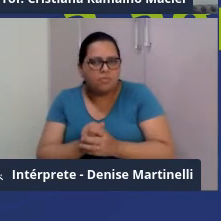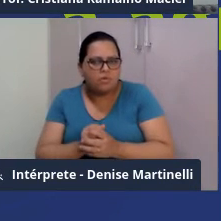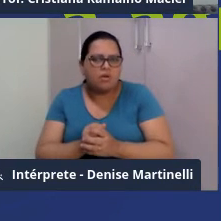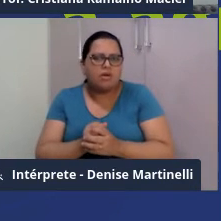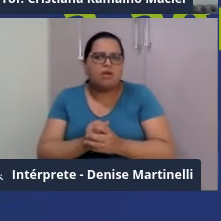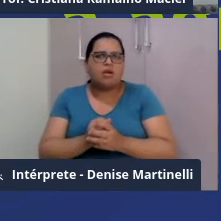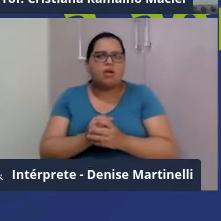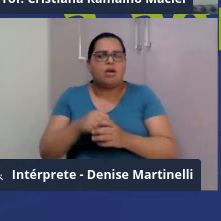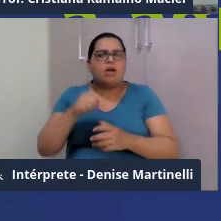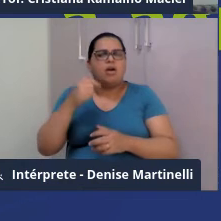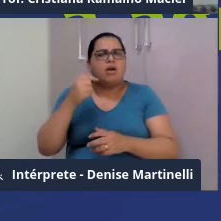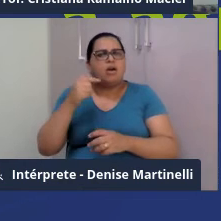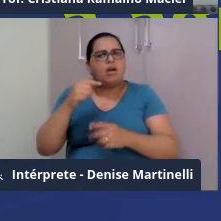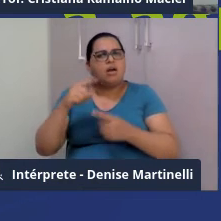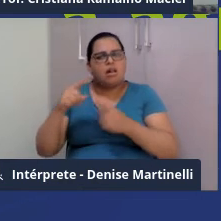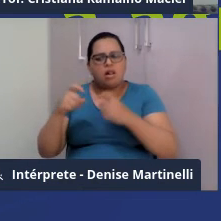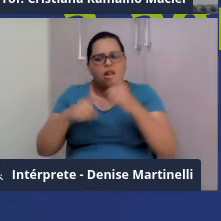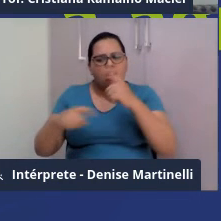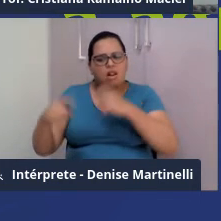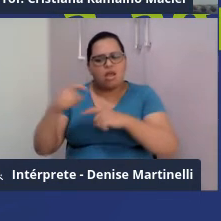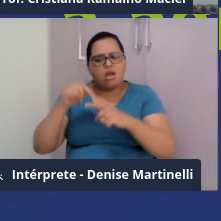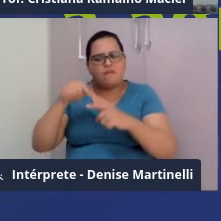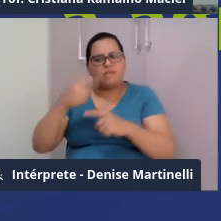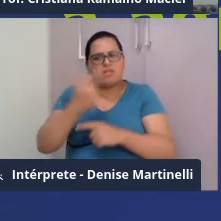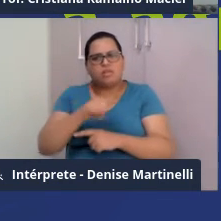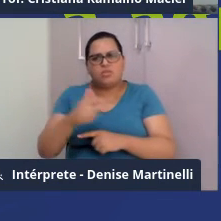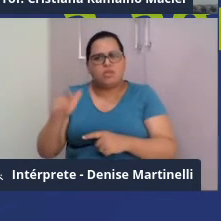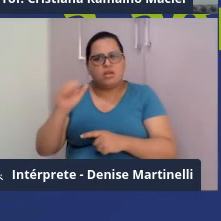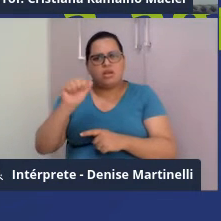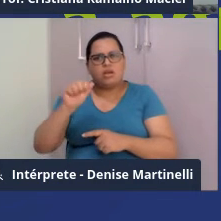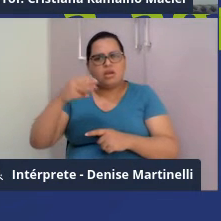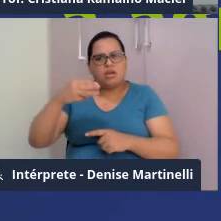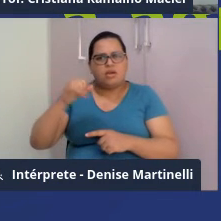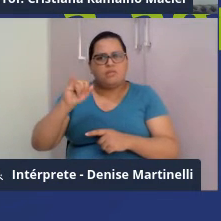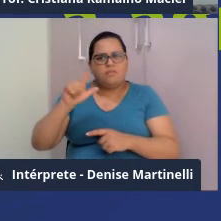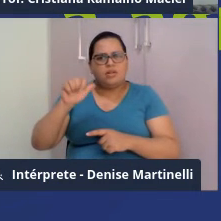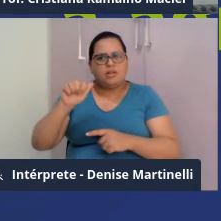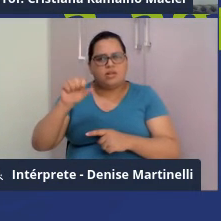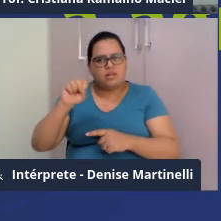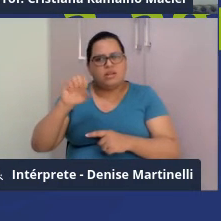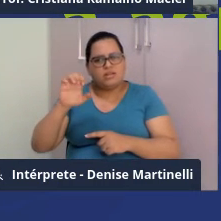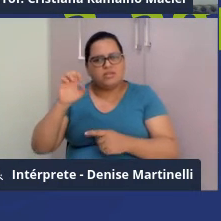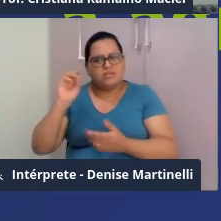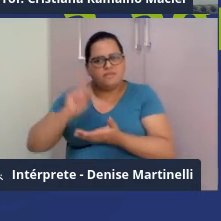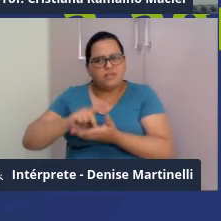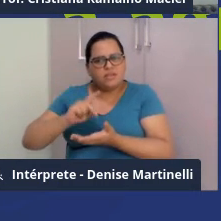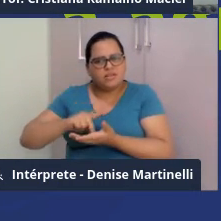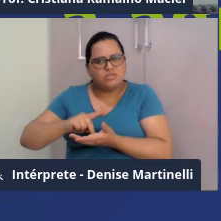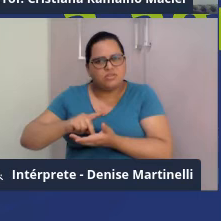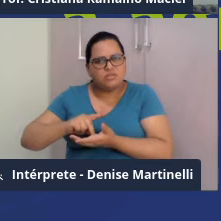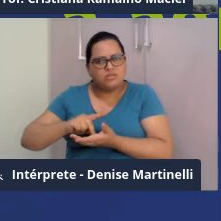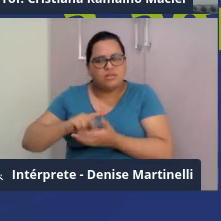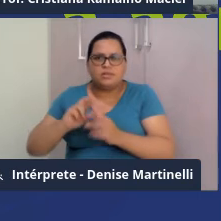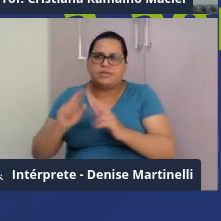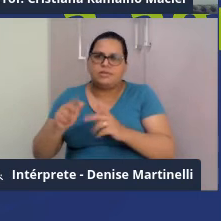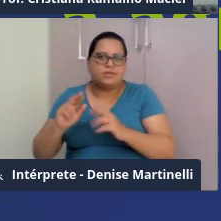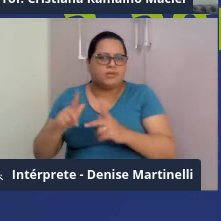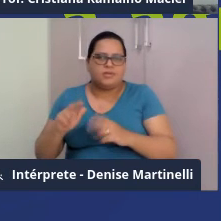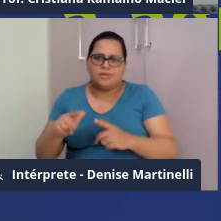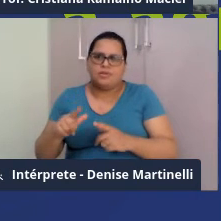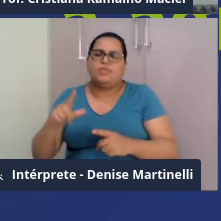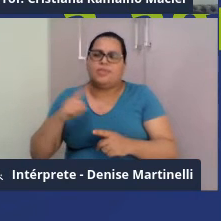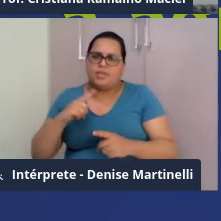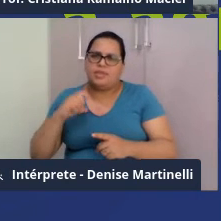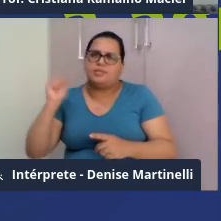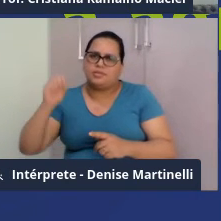amilase? Não. Isso aqui é um gel de agarose, que se ela não tiver amilase, vai aparecer nada. Se